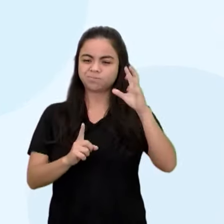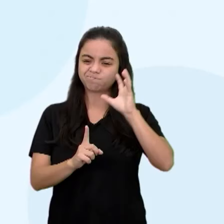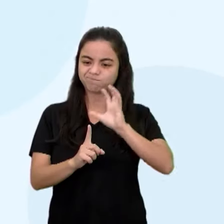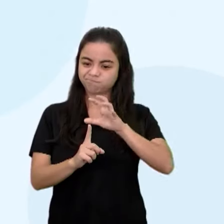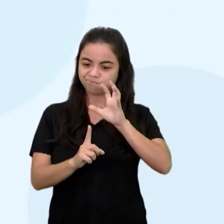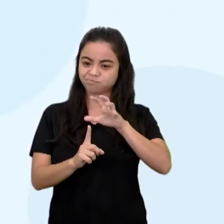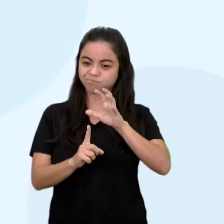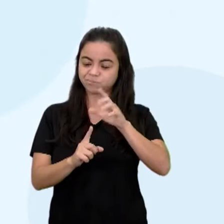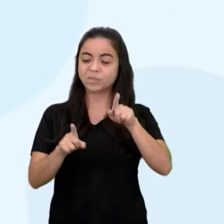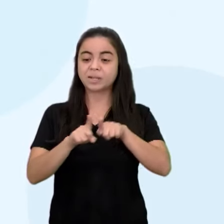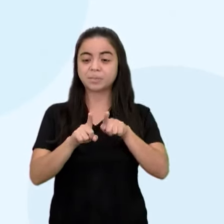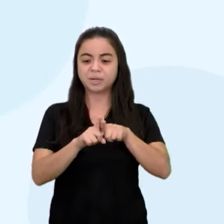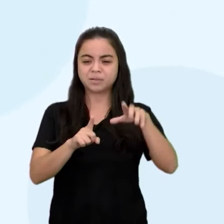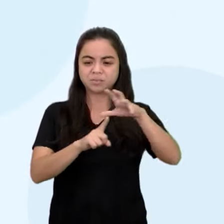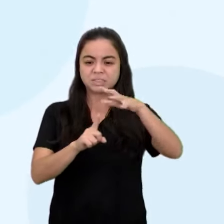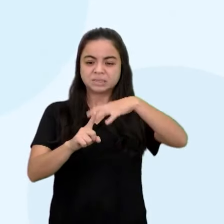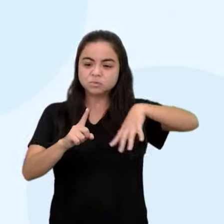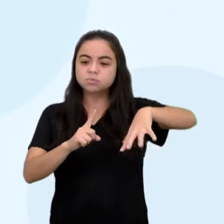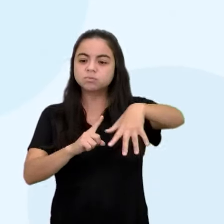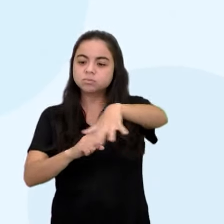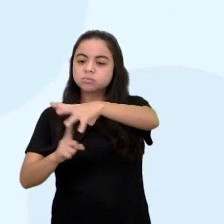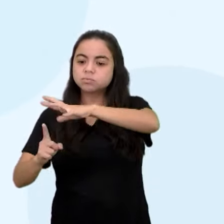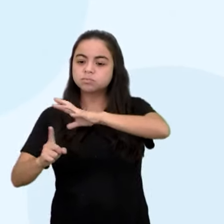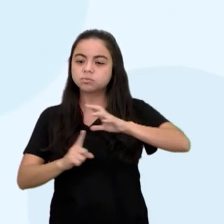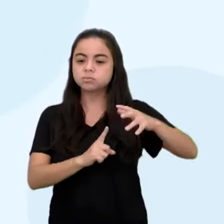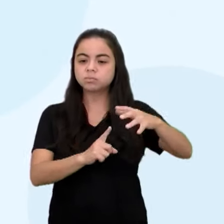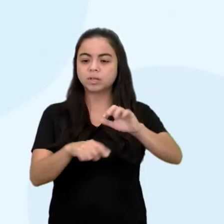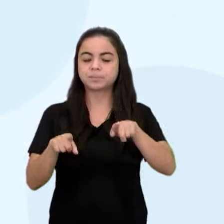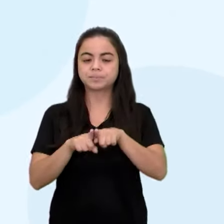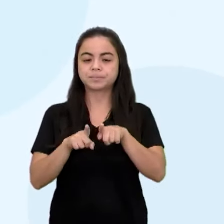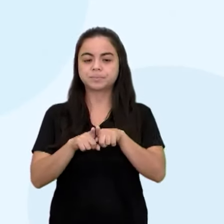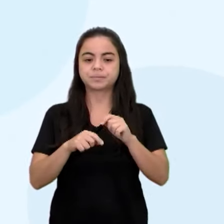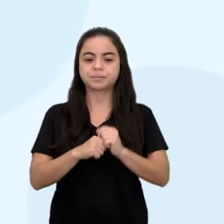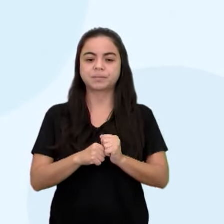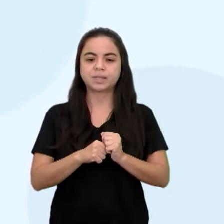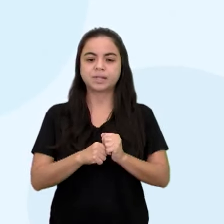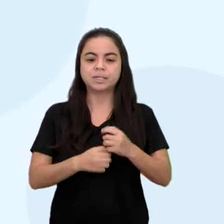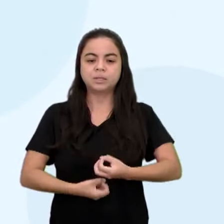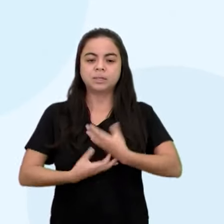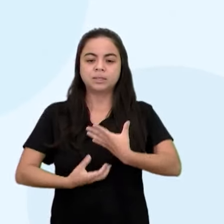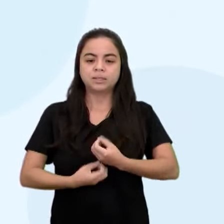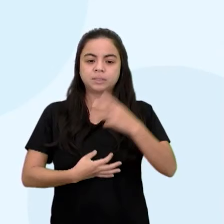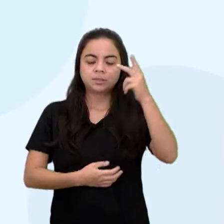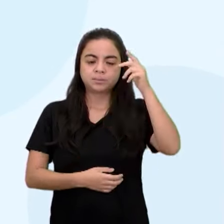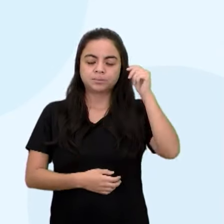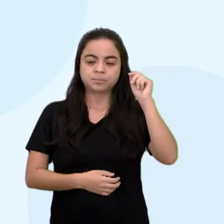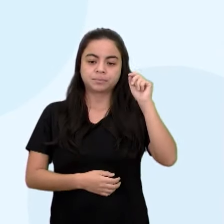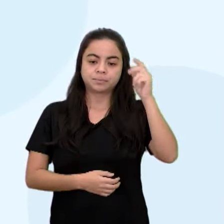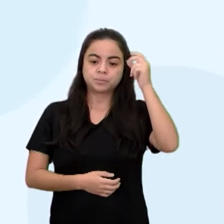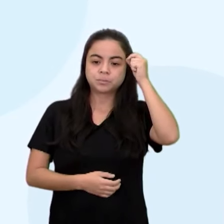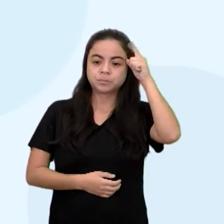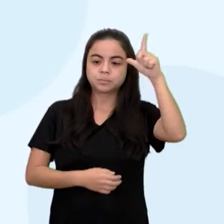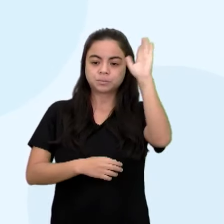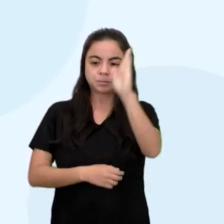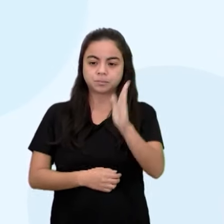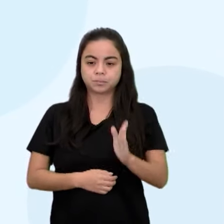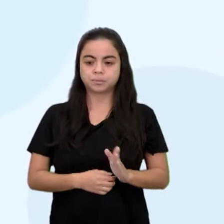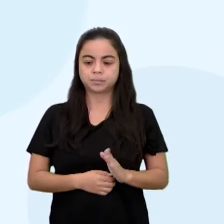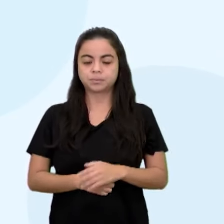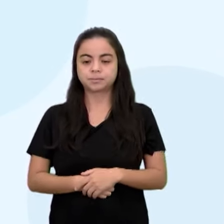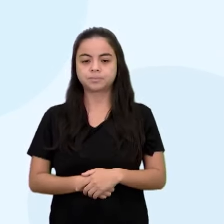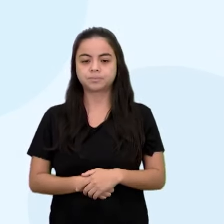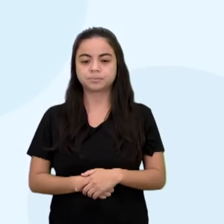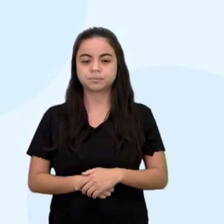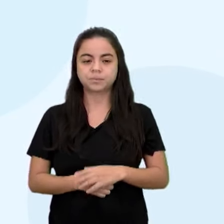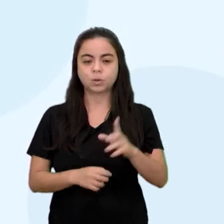e influencia o seu meio. Vamos falar sobre as vivências, manifestações culturais tradicionais brasileiras em